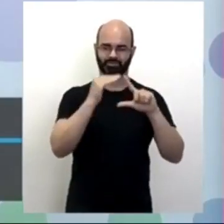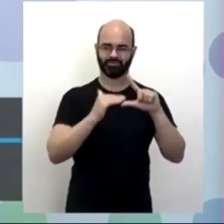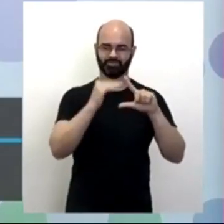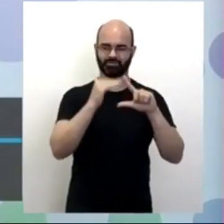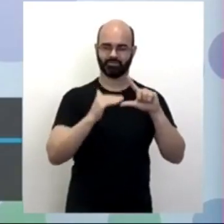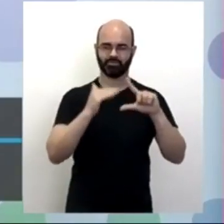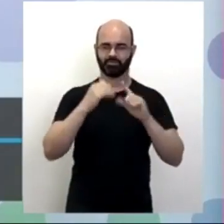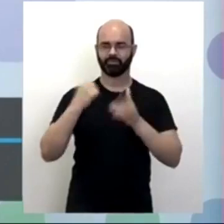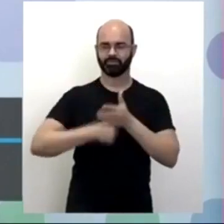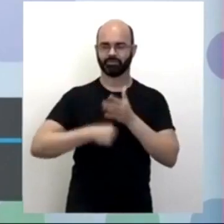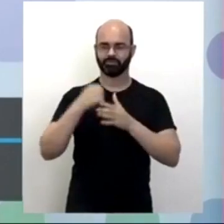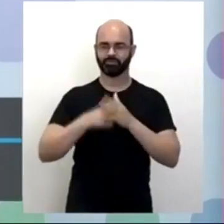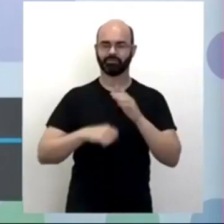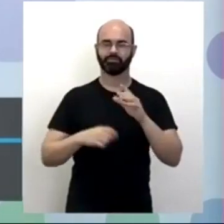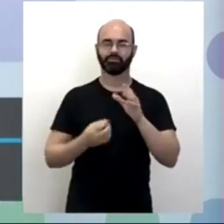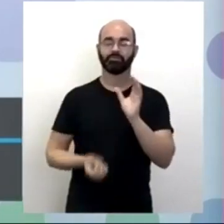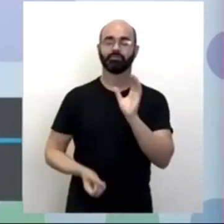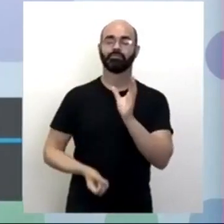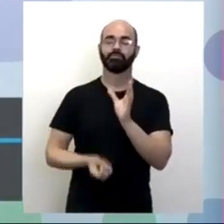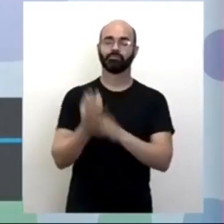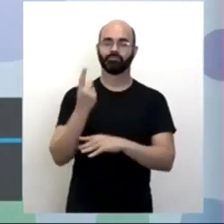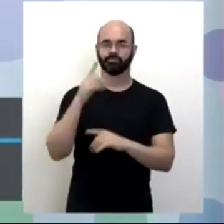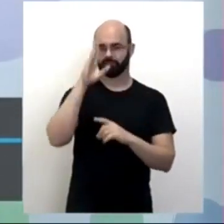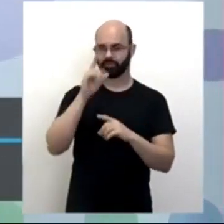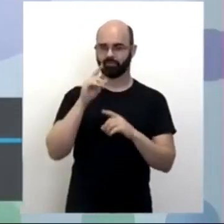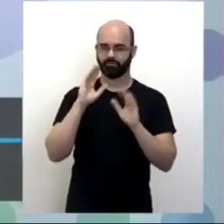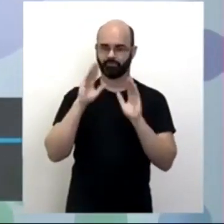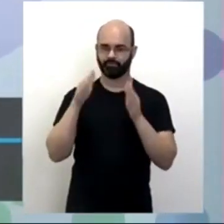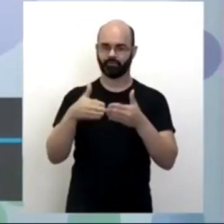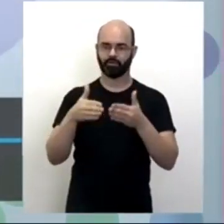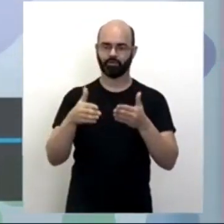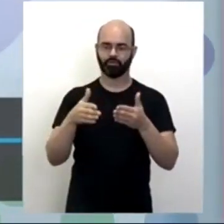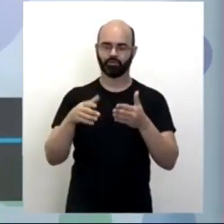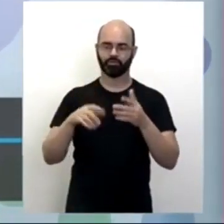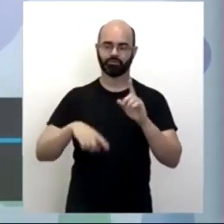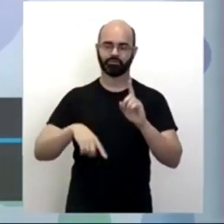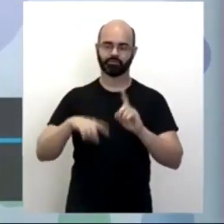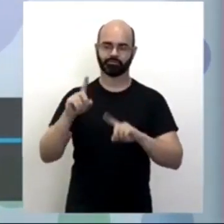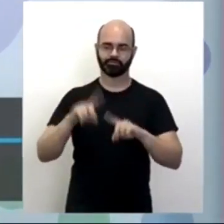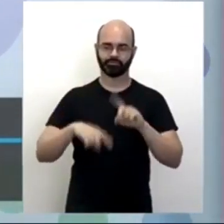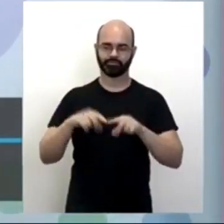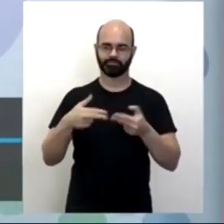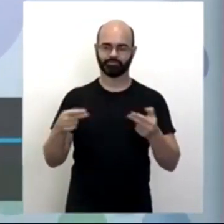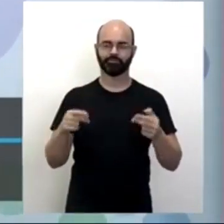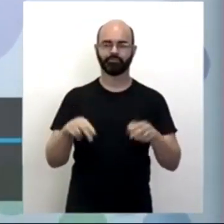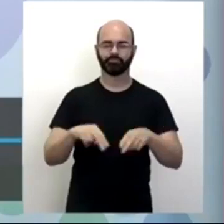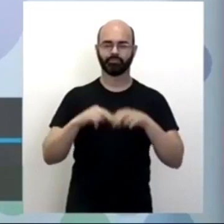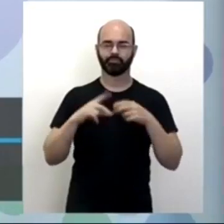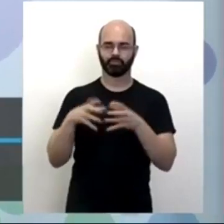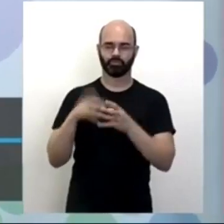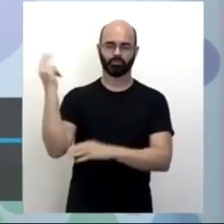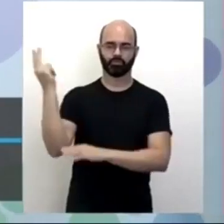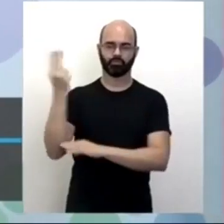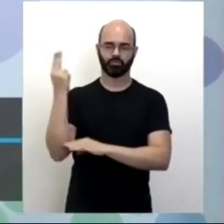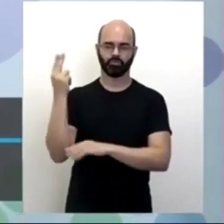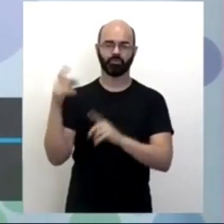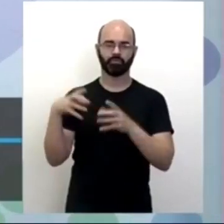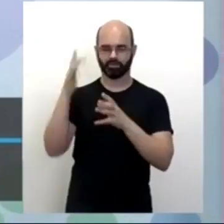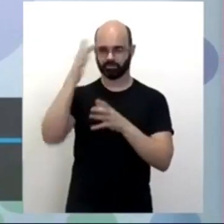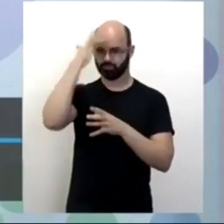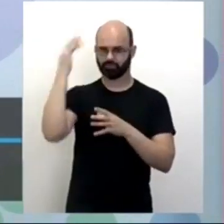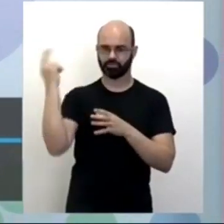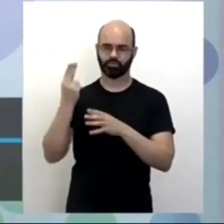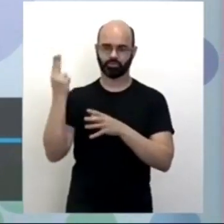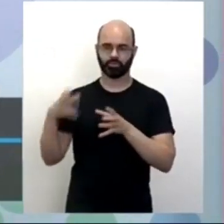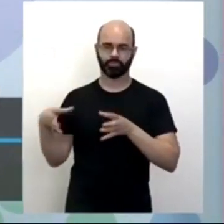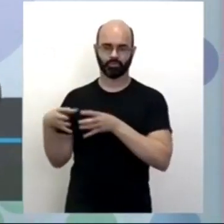escola materialista. E é por isso que ele vai fazer uma crítica muito ferrenha aos utópicos. Enquanto os utópicos ficavam